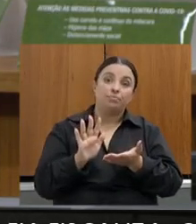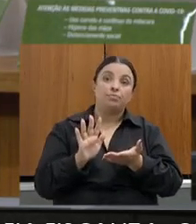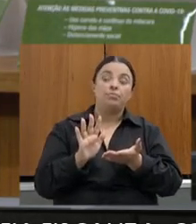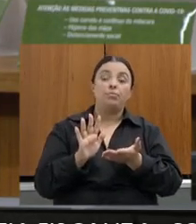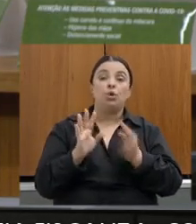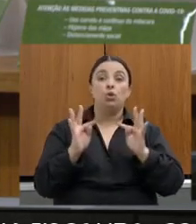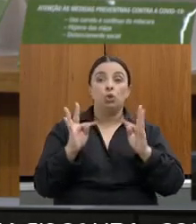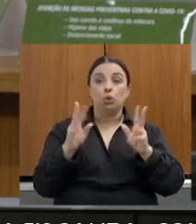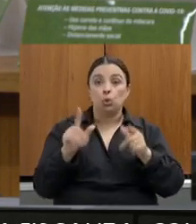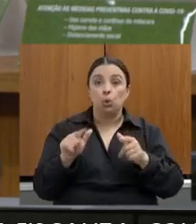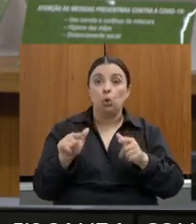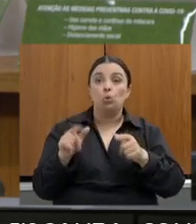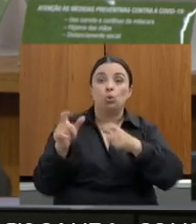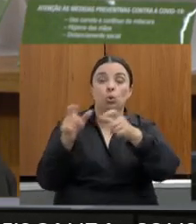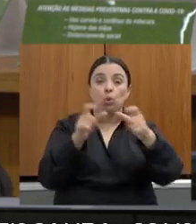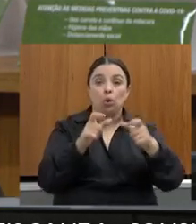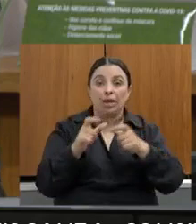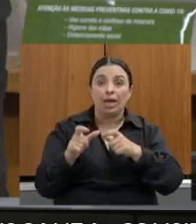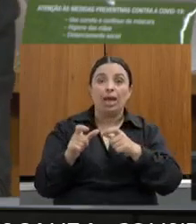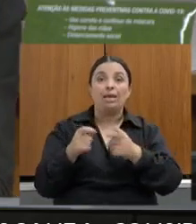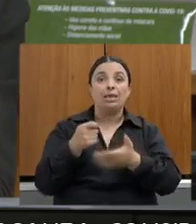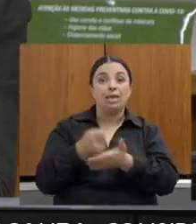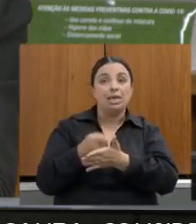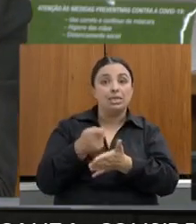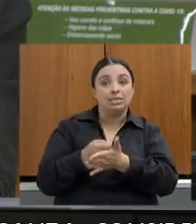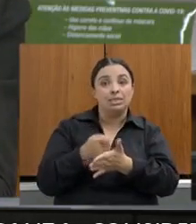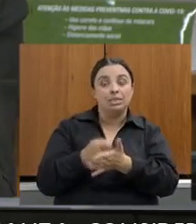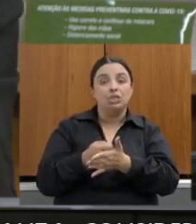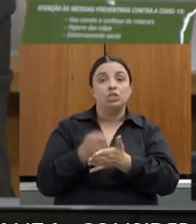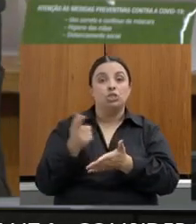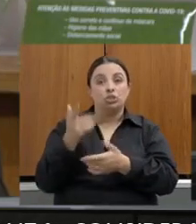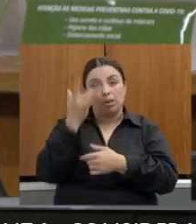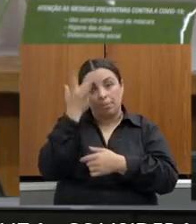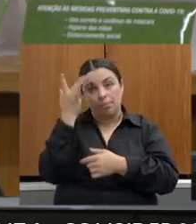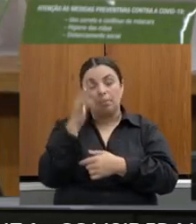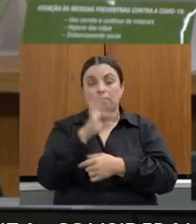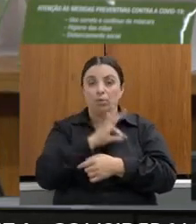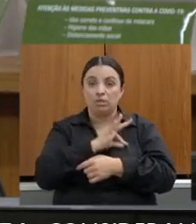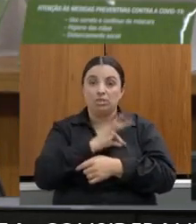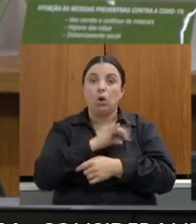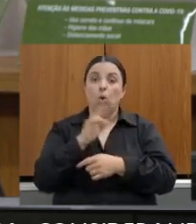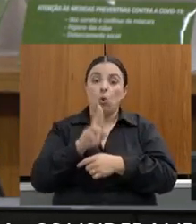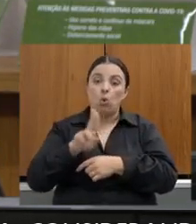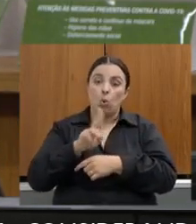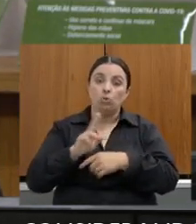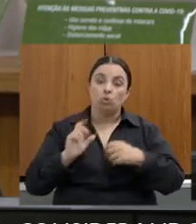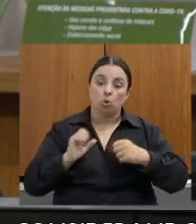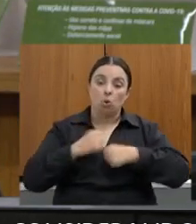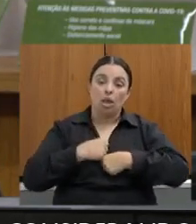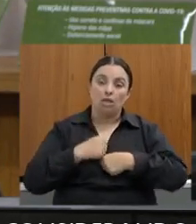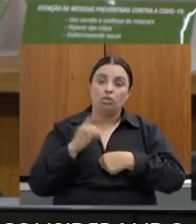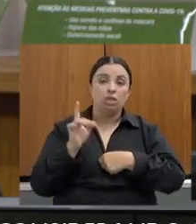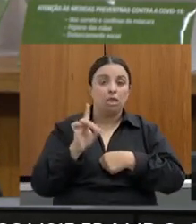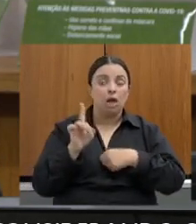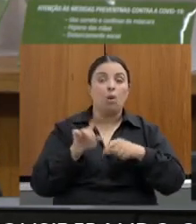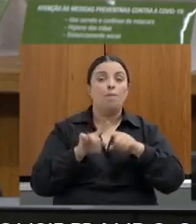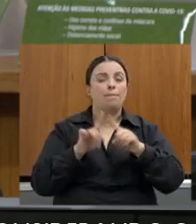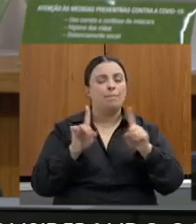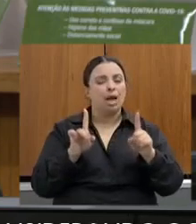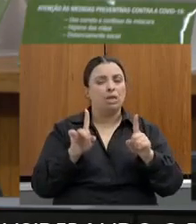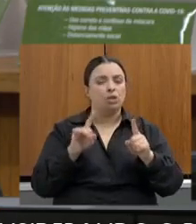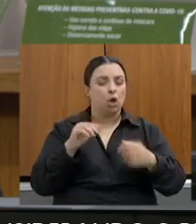demanda e que exige que o colega tenha ali colete mas não faltam coletes Então